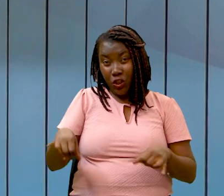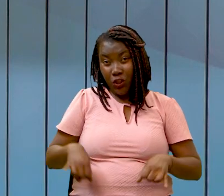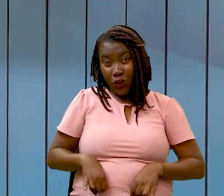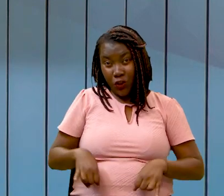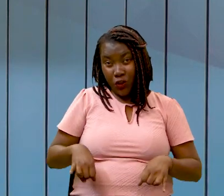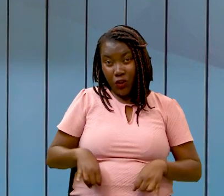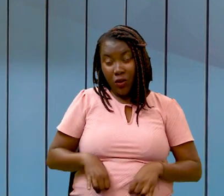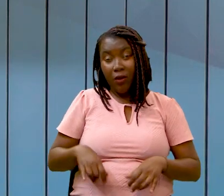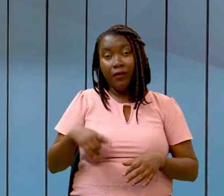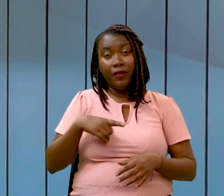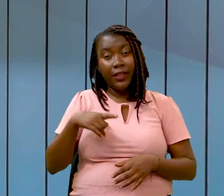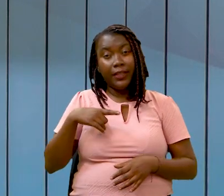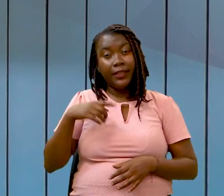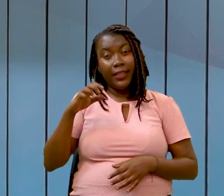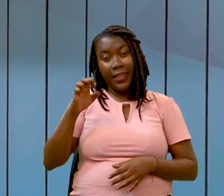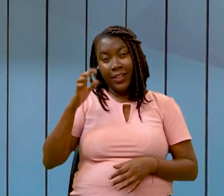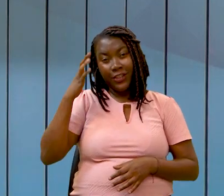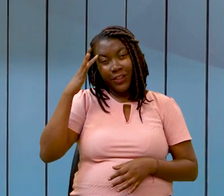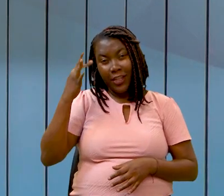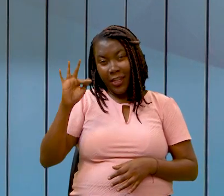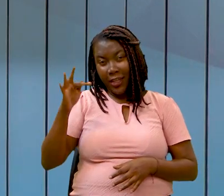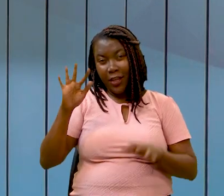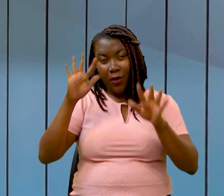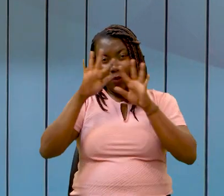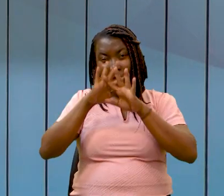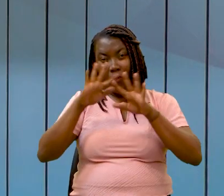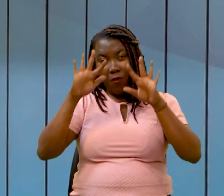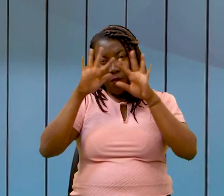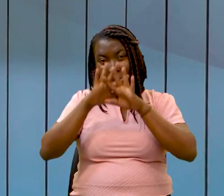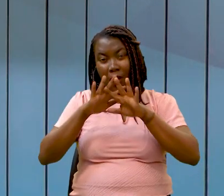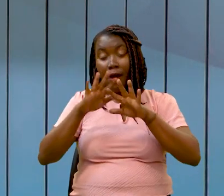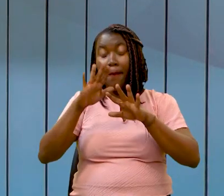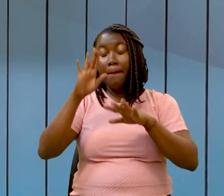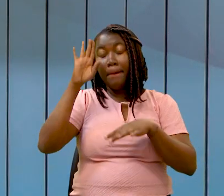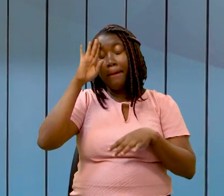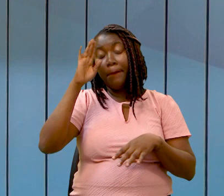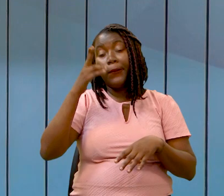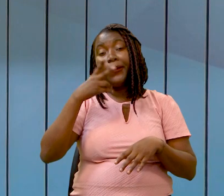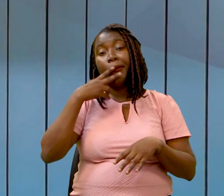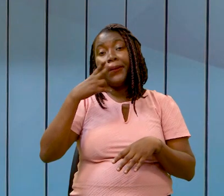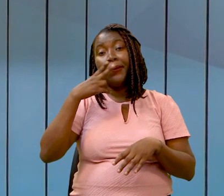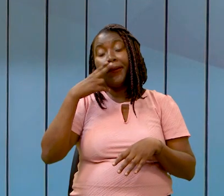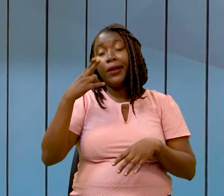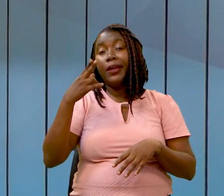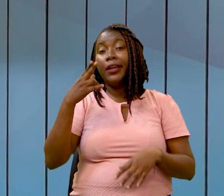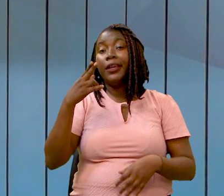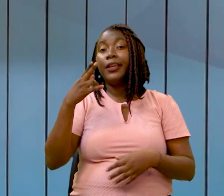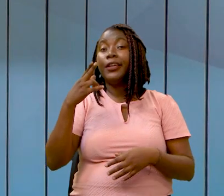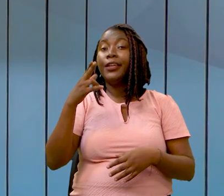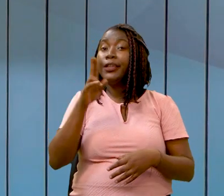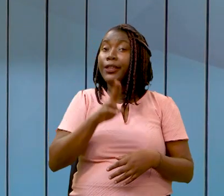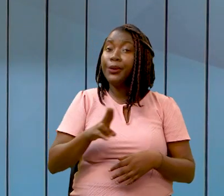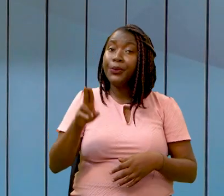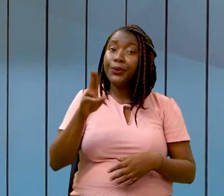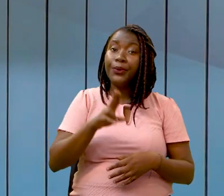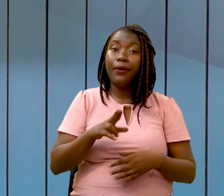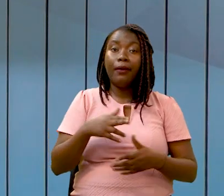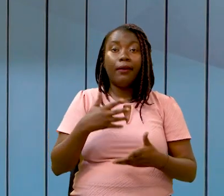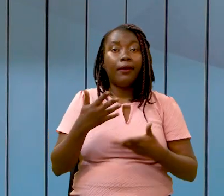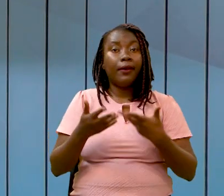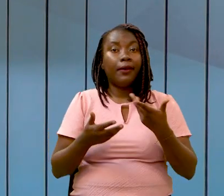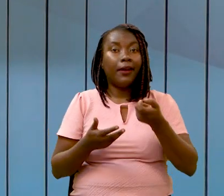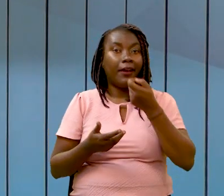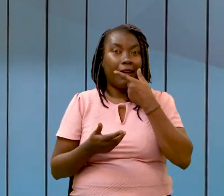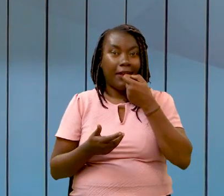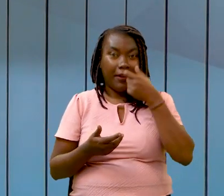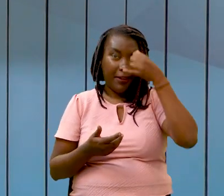pessoas que sofrem, né, que têm enxaqueca com aura, especialmente que são fumantes e que tomam, que fazem